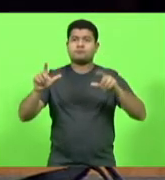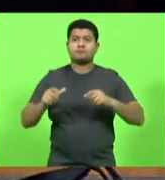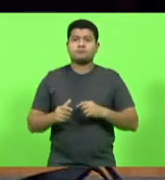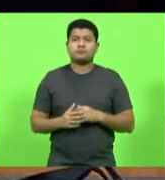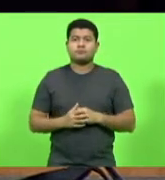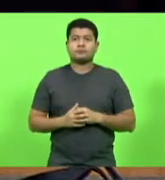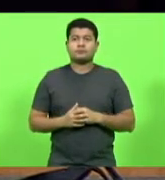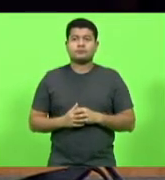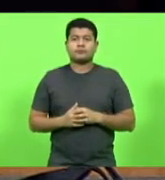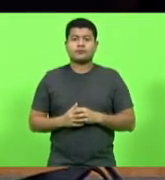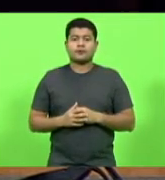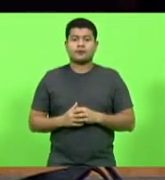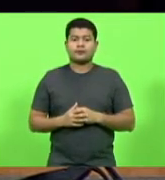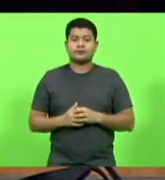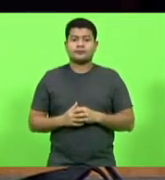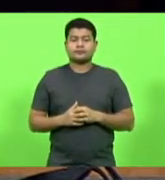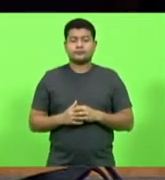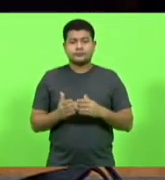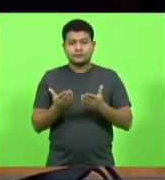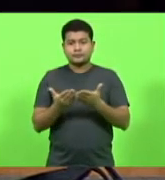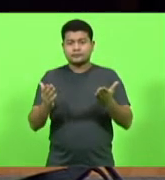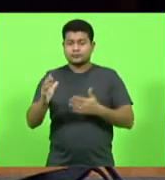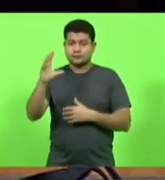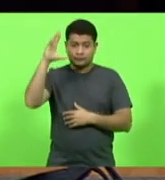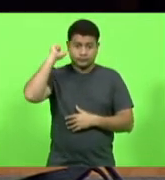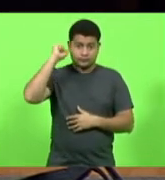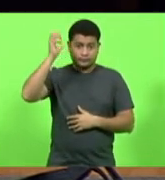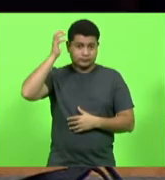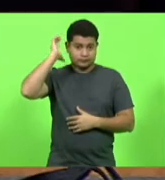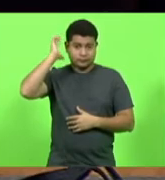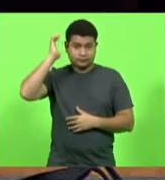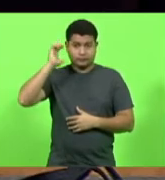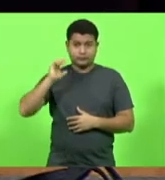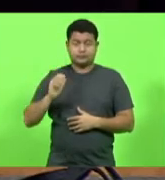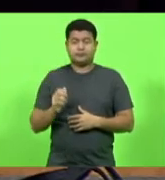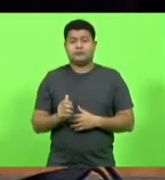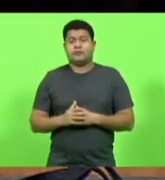e que ouvem a rádio